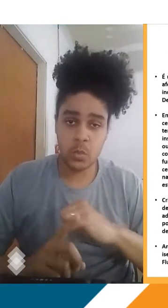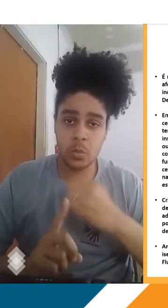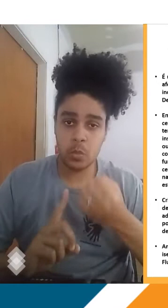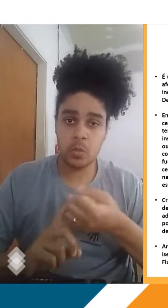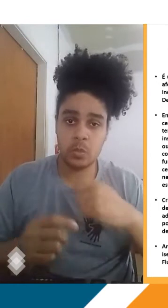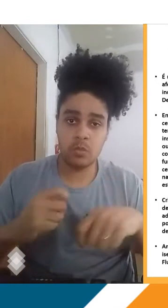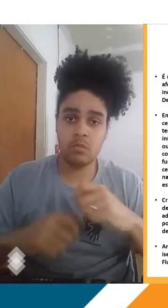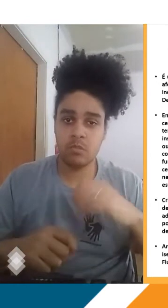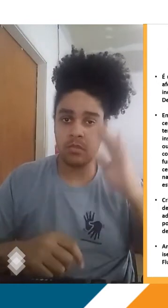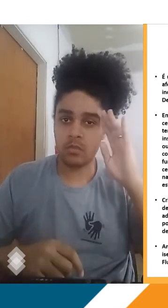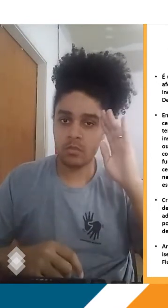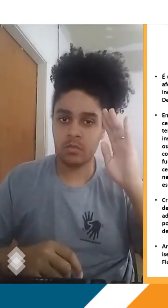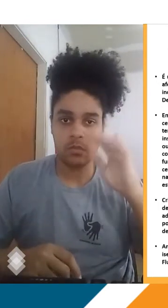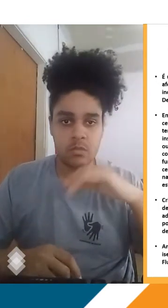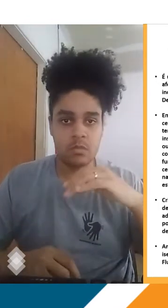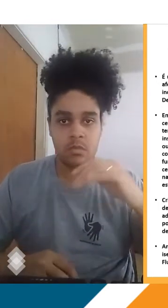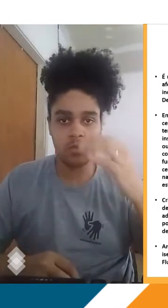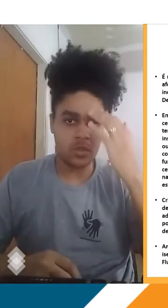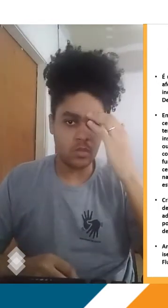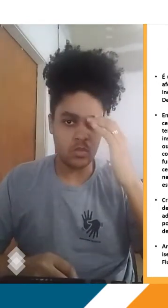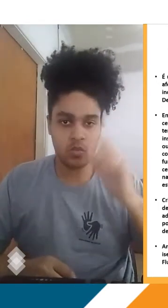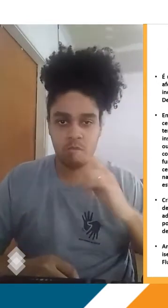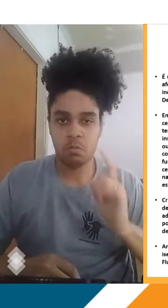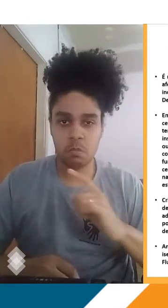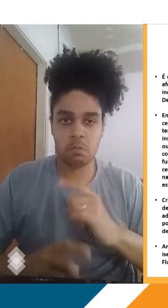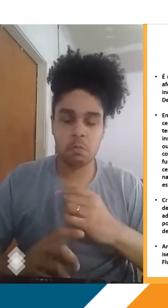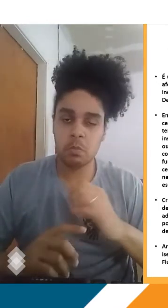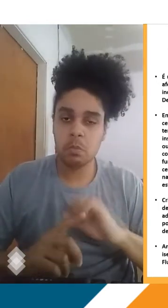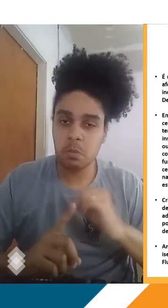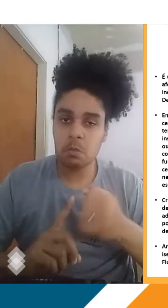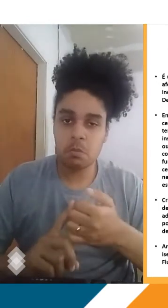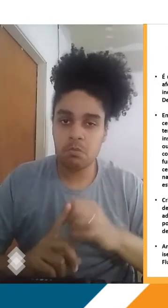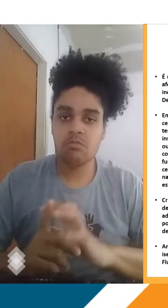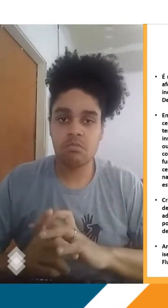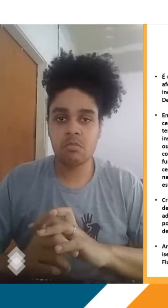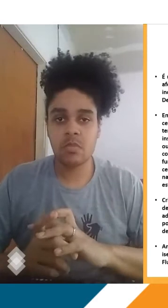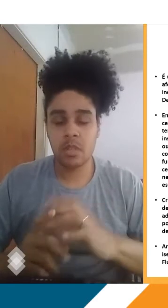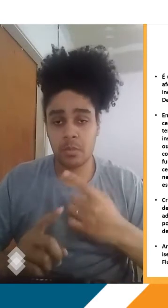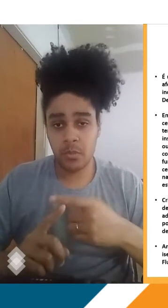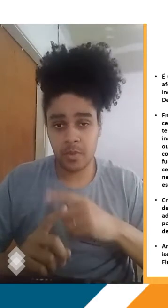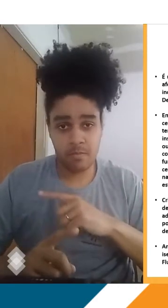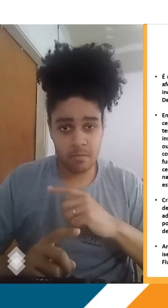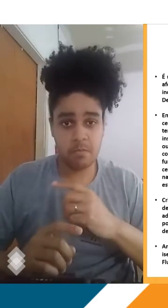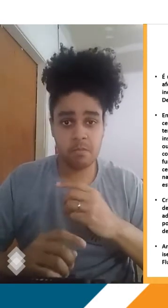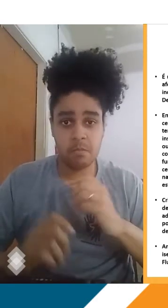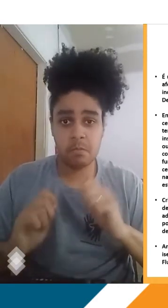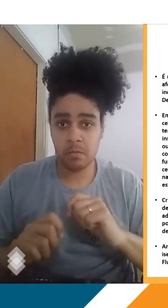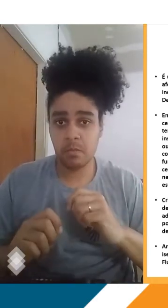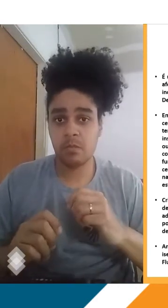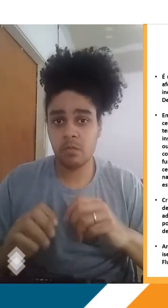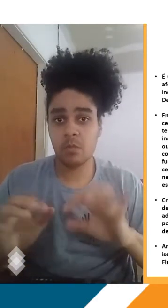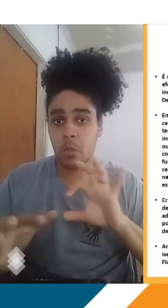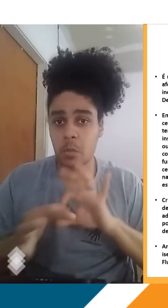aspectos socioeconômicos são cruciais para o nosso entendimento enquanto sociedade. Sabe por quê? Presta atenção. Eles são fatores atribuídos a